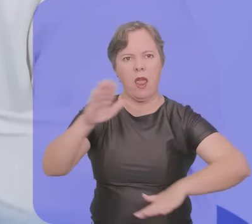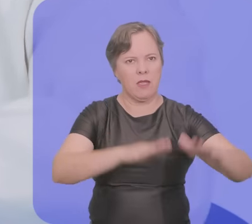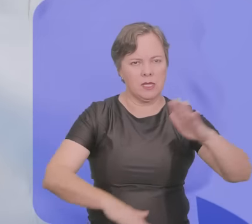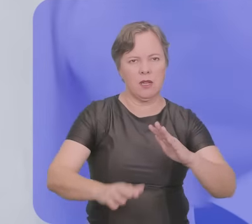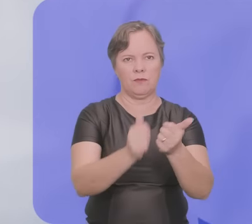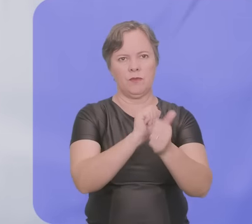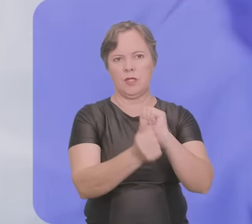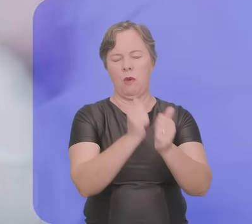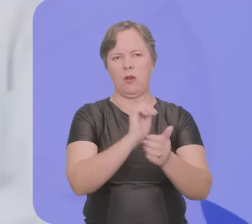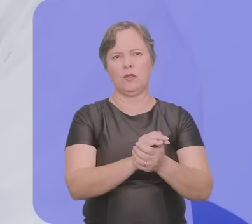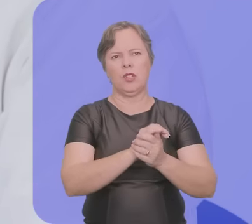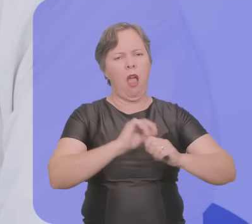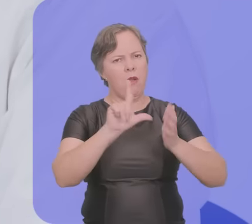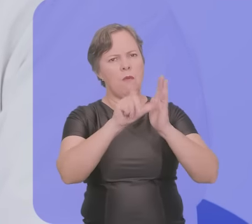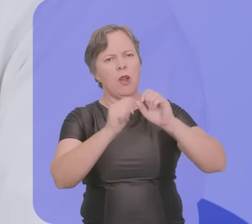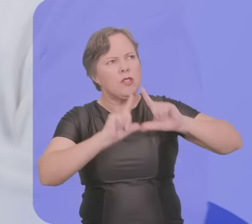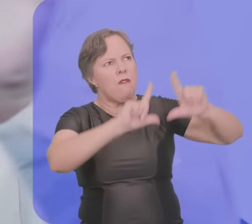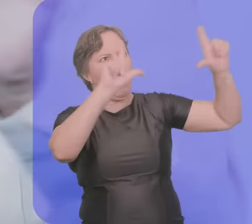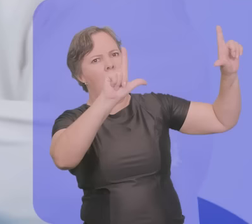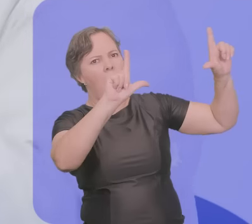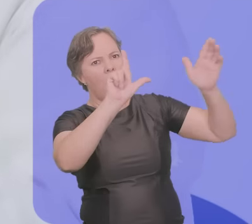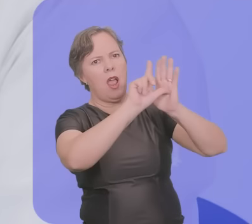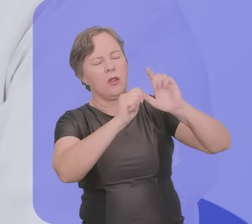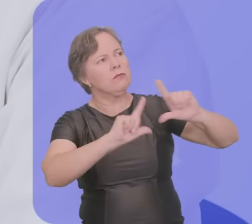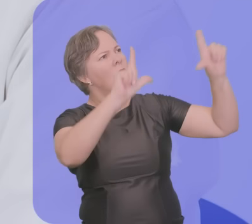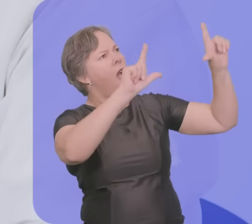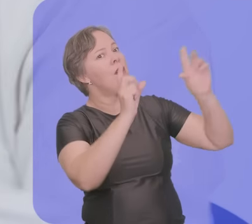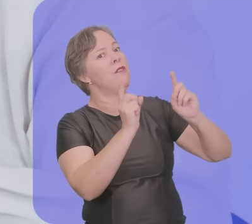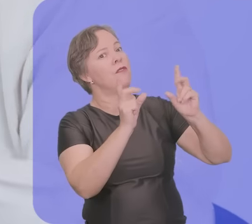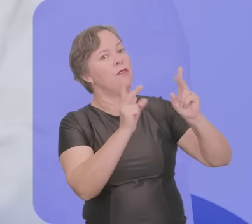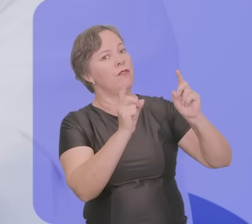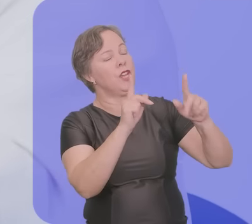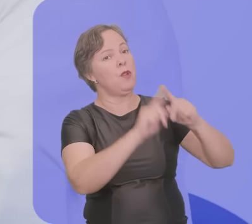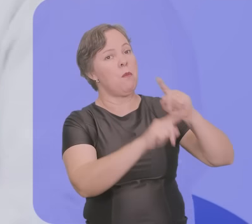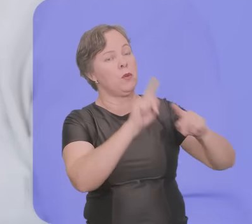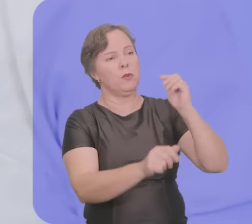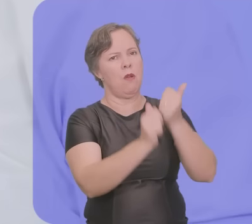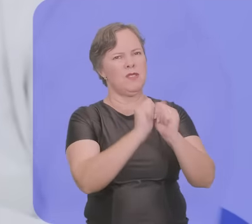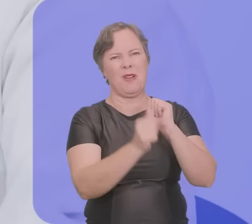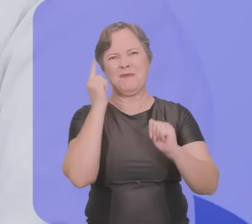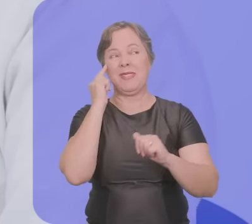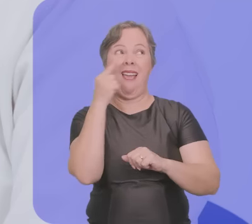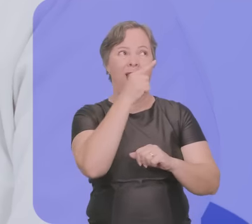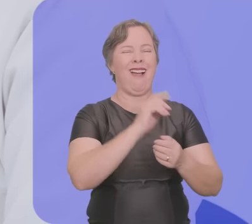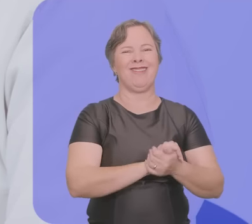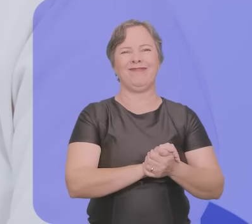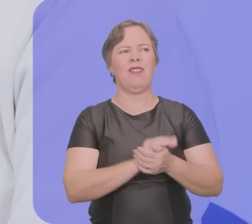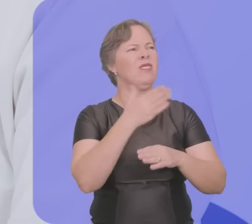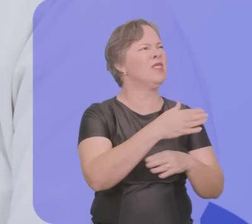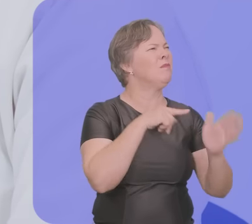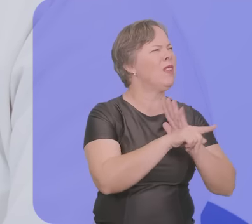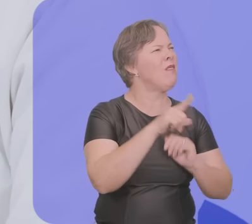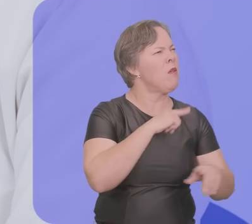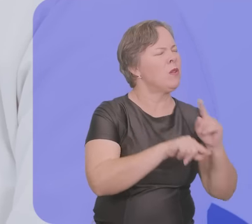numa gigante no letreiro da loja assim que vendia material esportivo. Aí eu falei, é ali. Cheguei lá, não tinha.